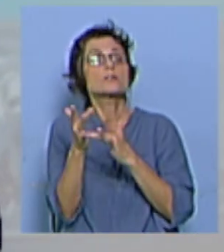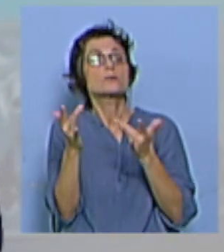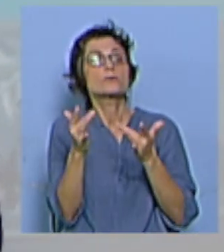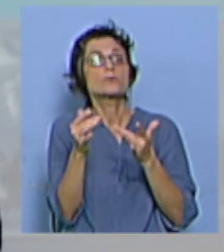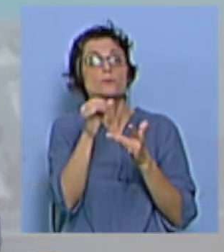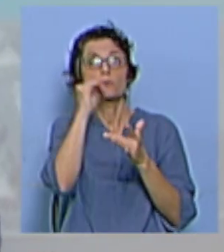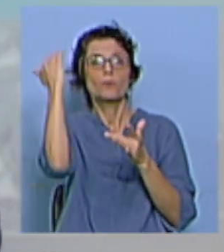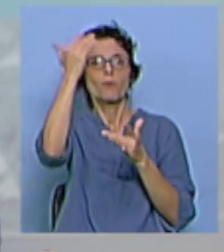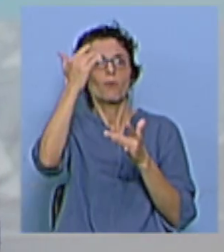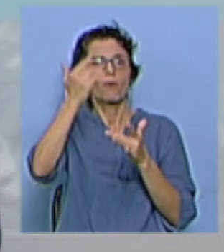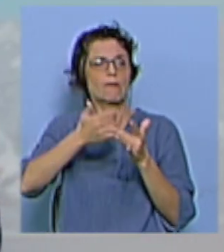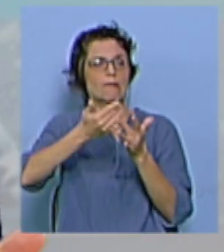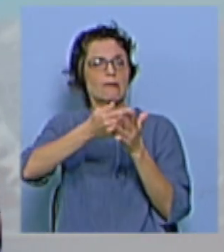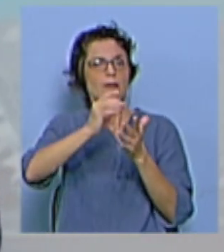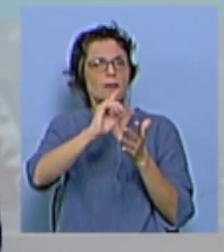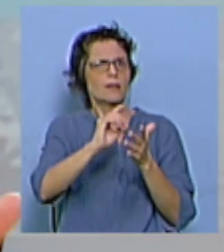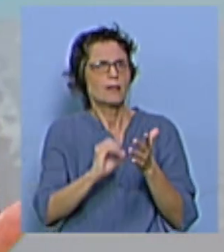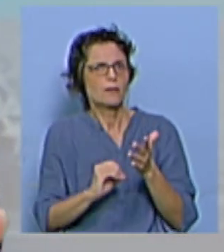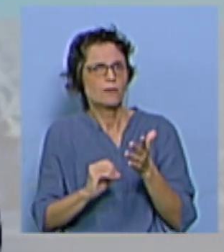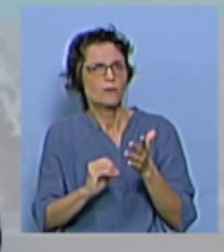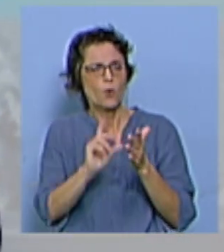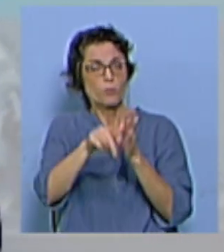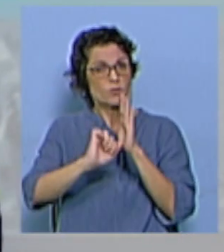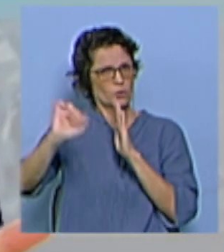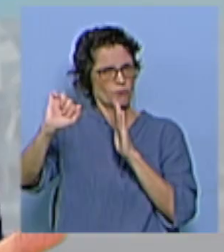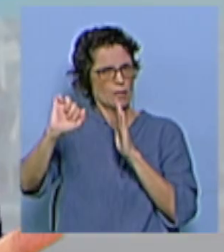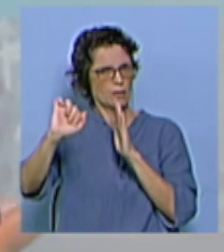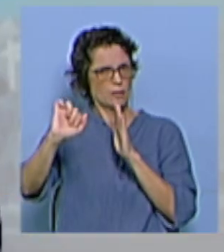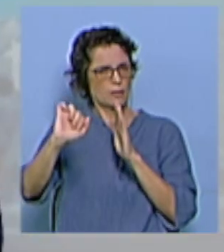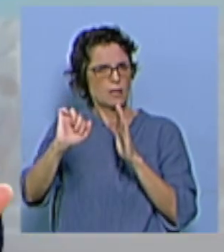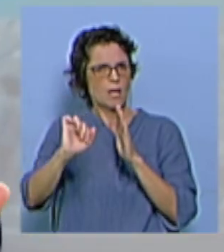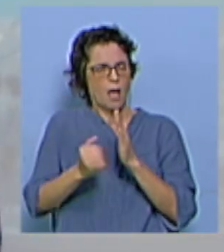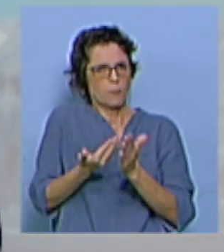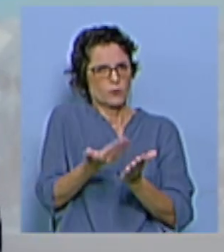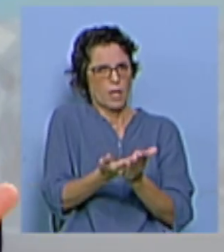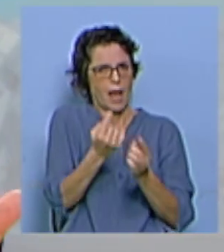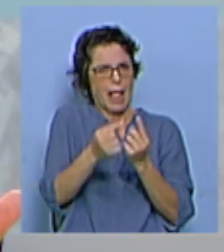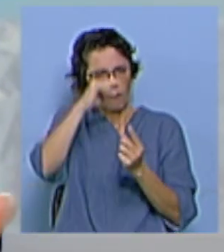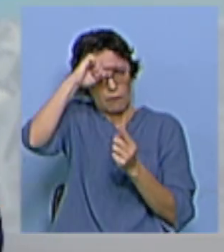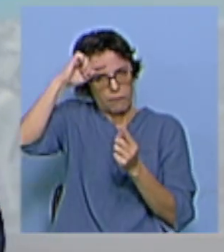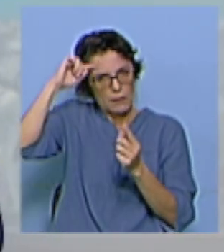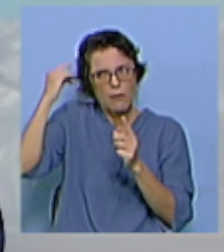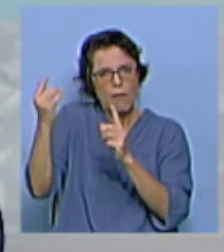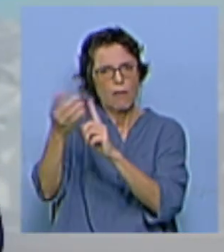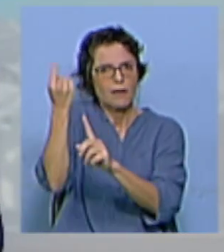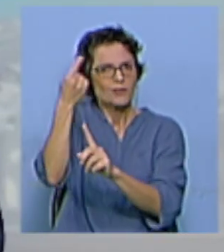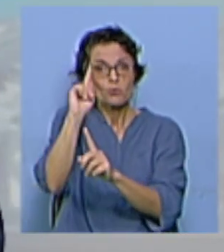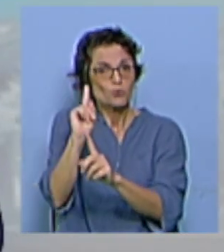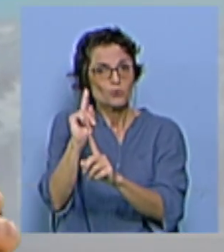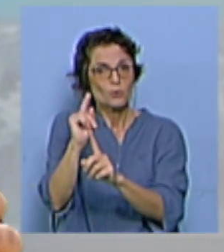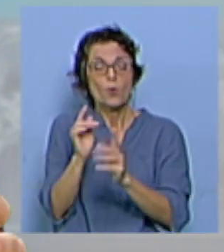nem nunca apresenta assim a sua vida, nem o seu projeto, não é uma coisa que custe agarrar. Portanto, o que Jesus apresenta, isso vemos